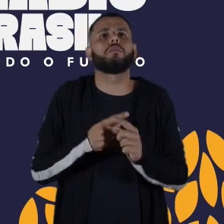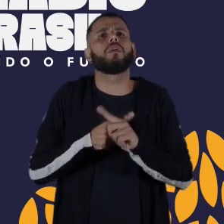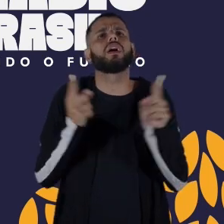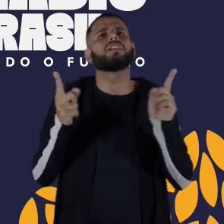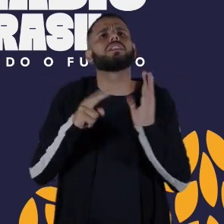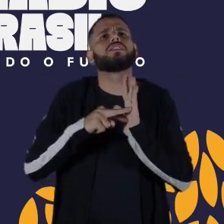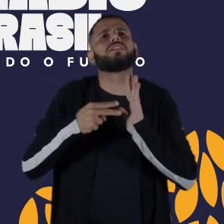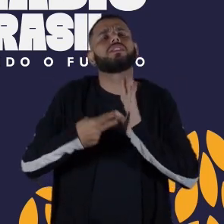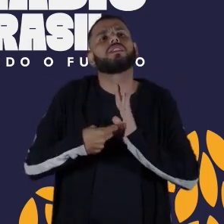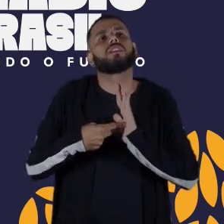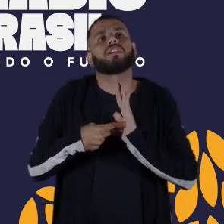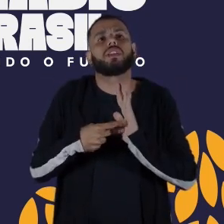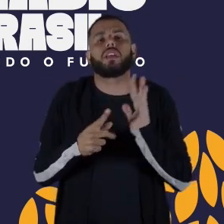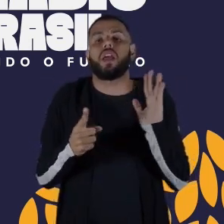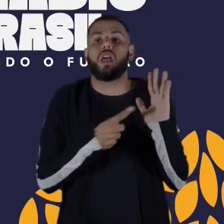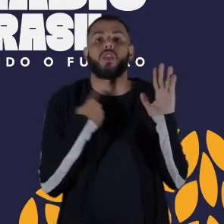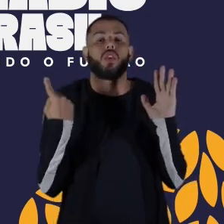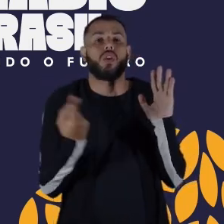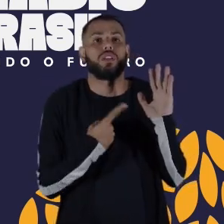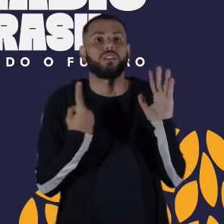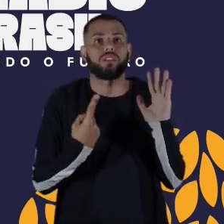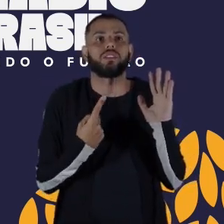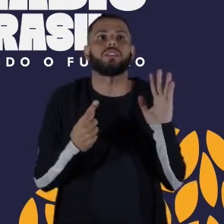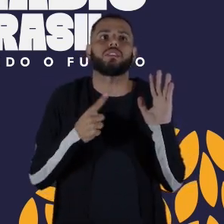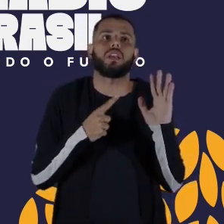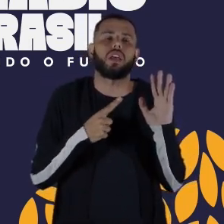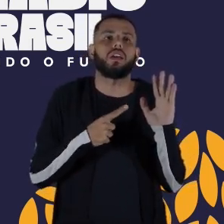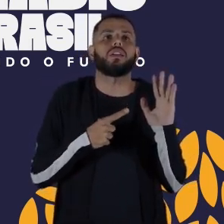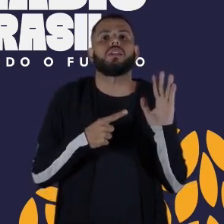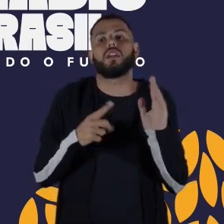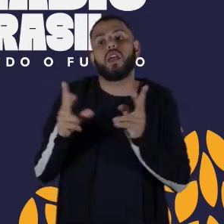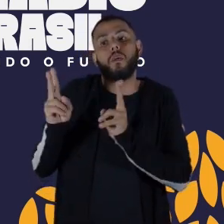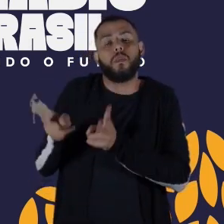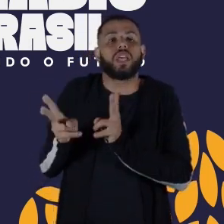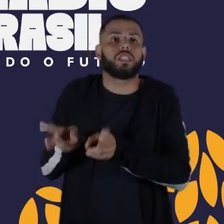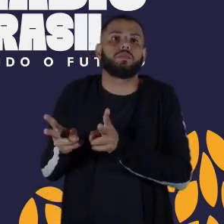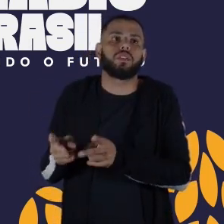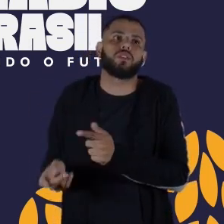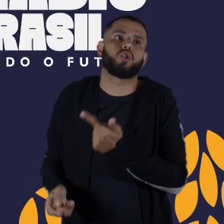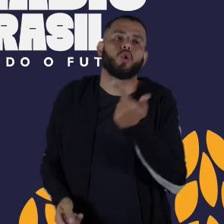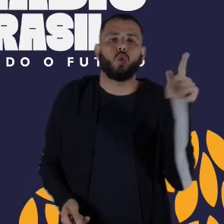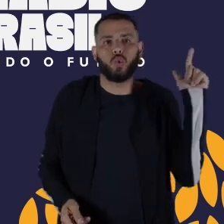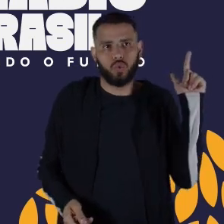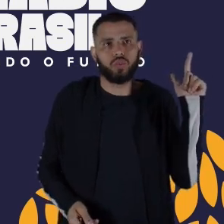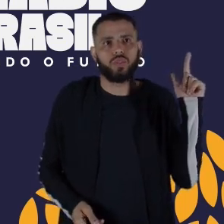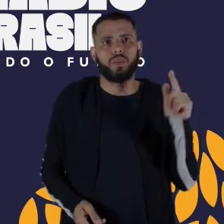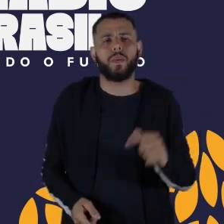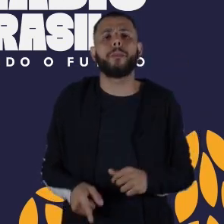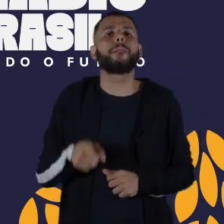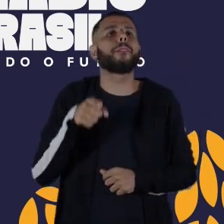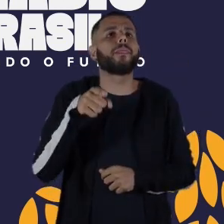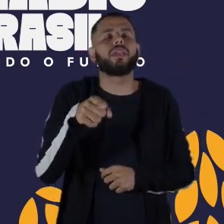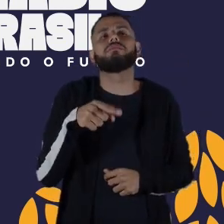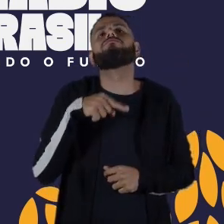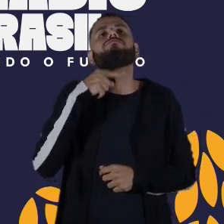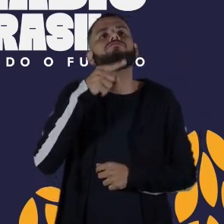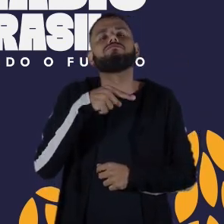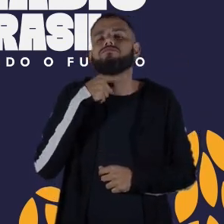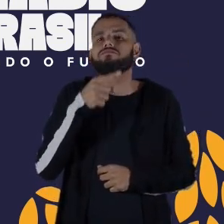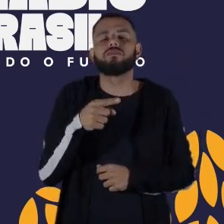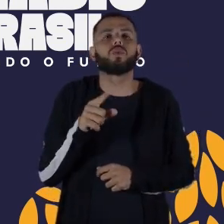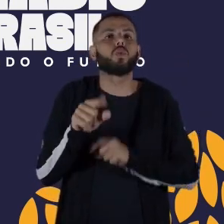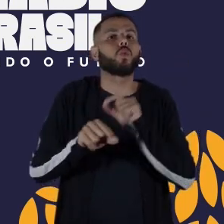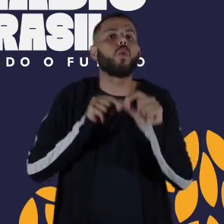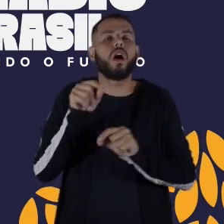farmacogenômica, nossa resposta aos canabinoides é a mesma que outros medicamentos. Você não responde igual